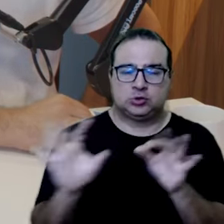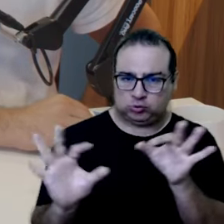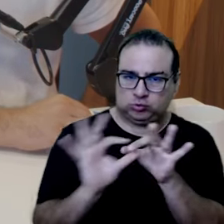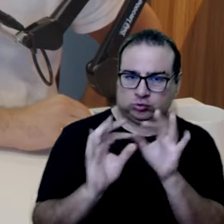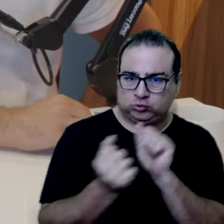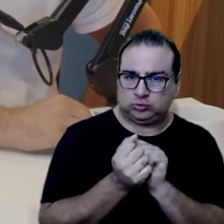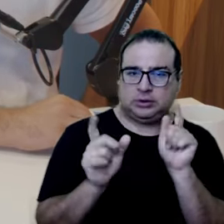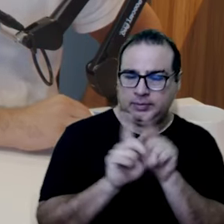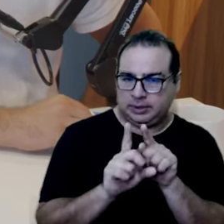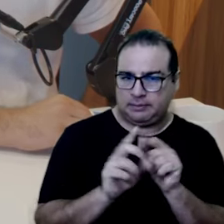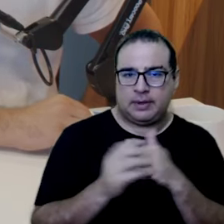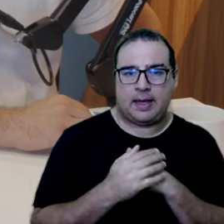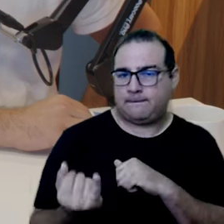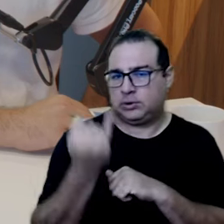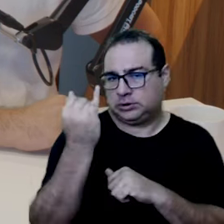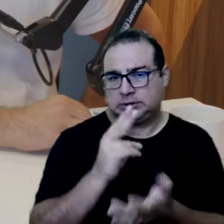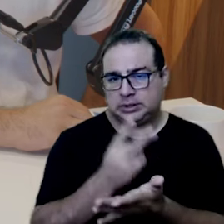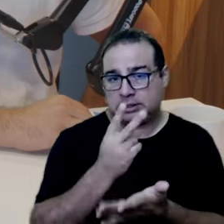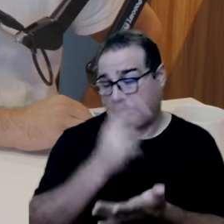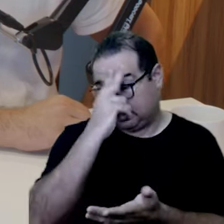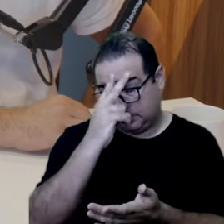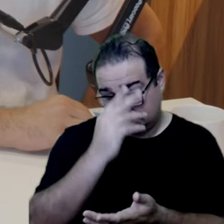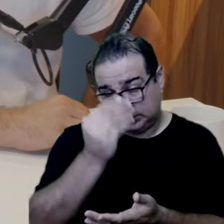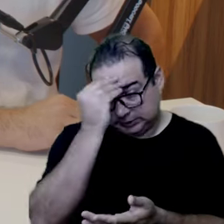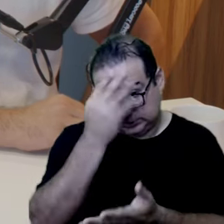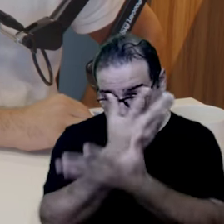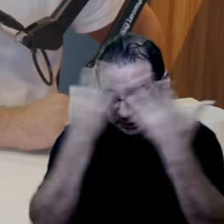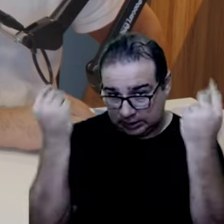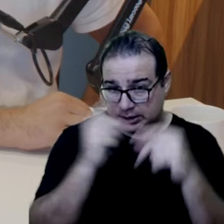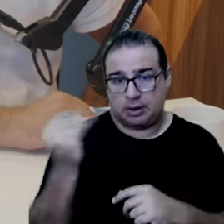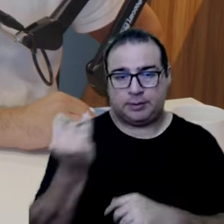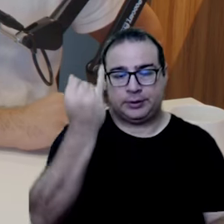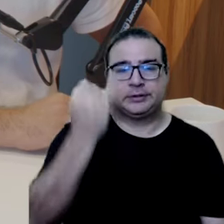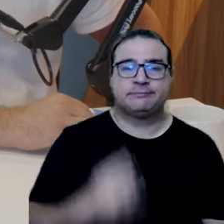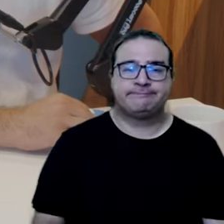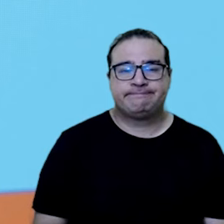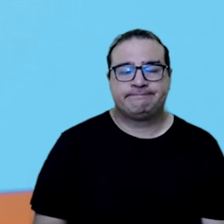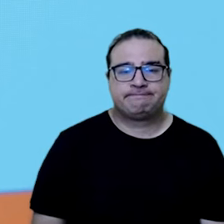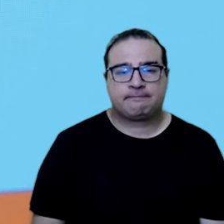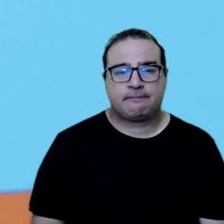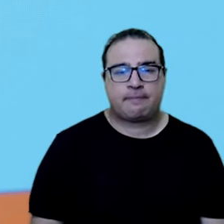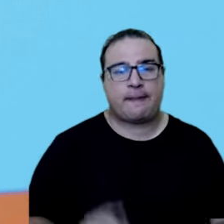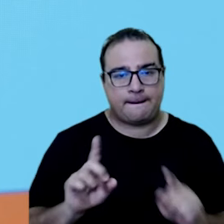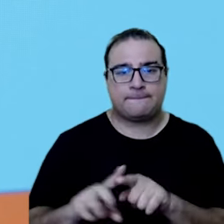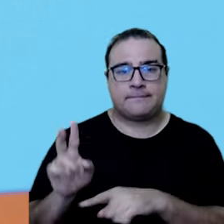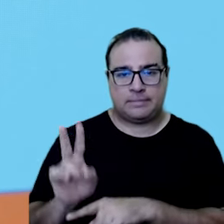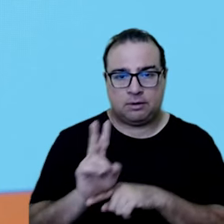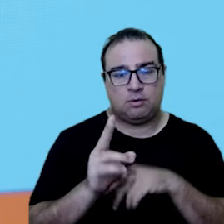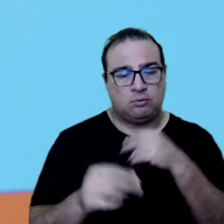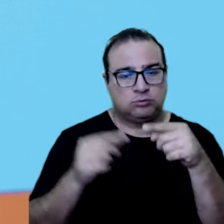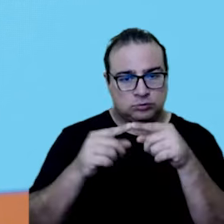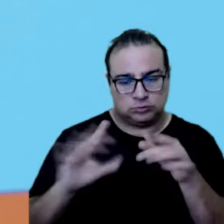vinculadas a isso também né que é importante sempre reforçar aí essa essa importância é e o vínculo também do